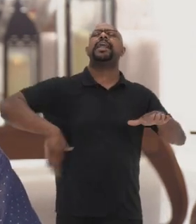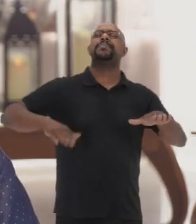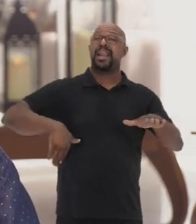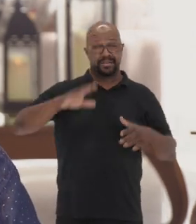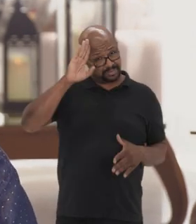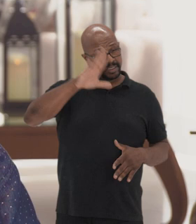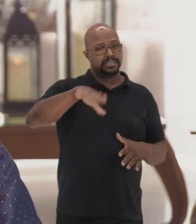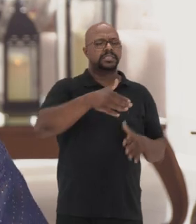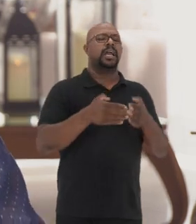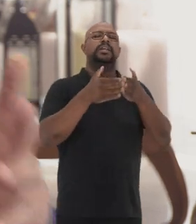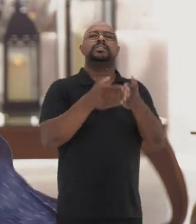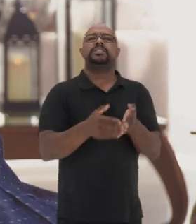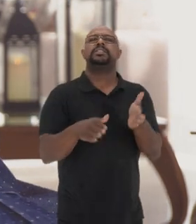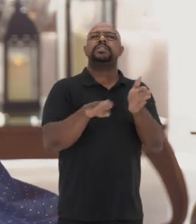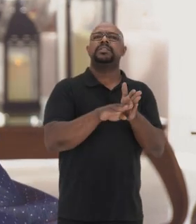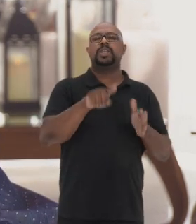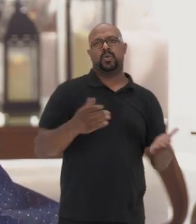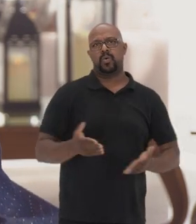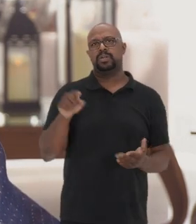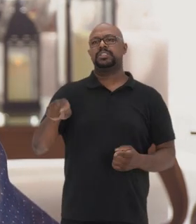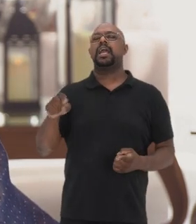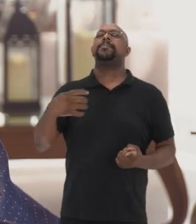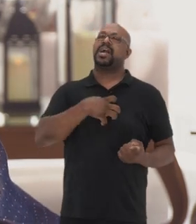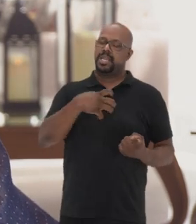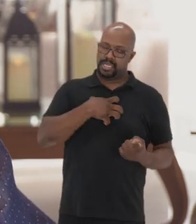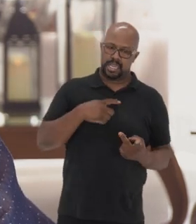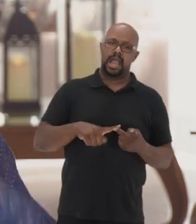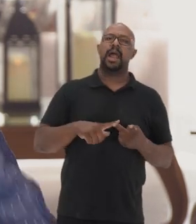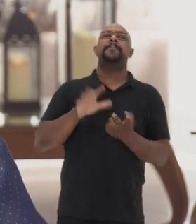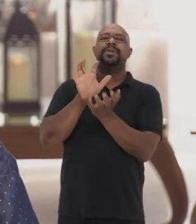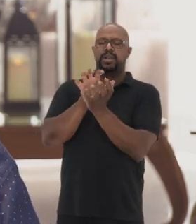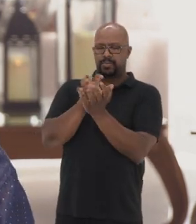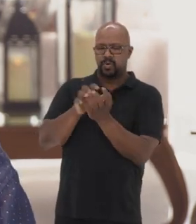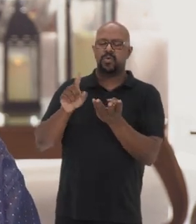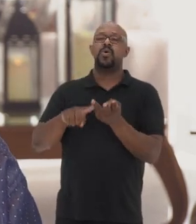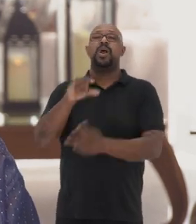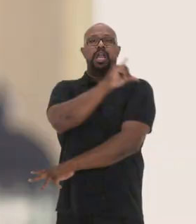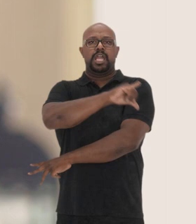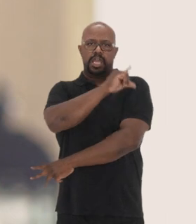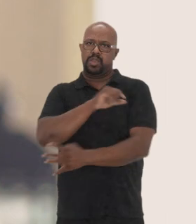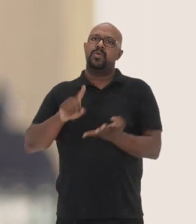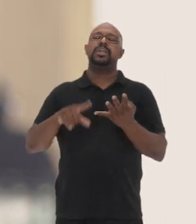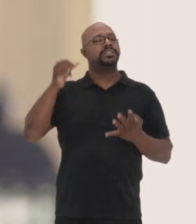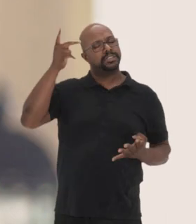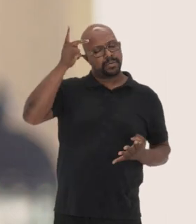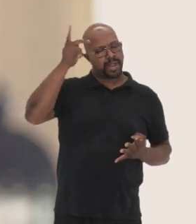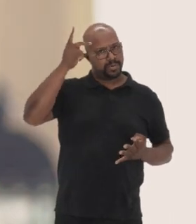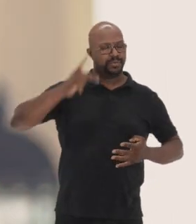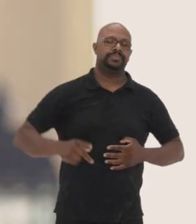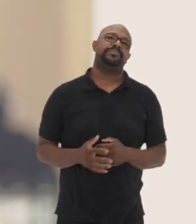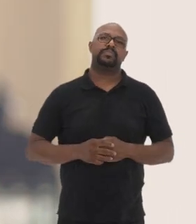nas Capitanias que correspondem hoje aos Estados da Bahia Pernambuco Rio de Janeiro e São Paulo